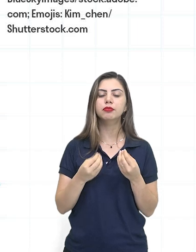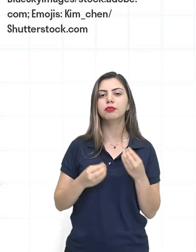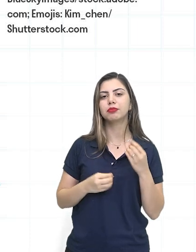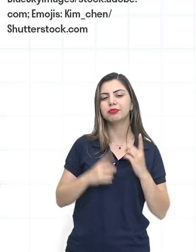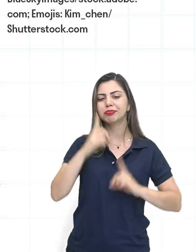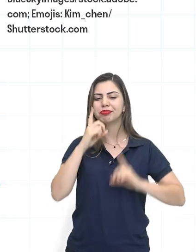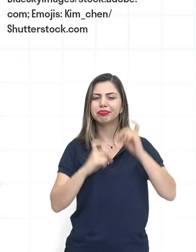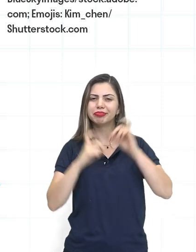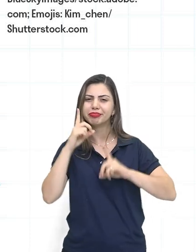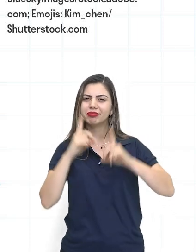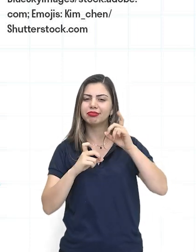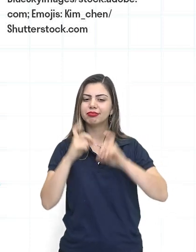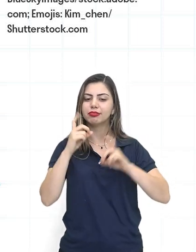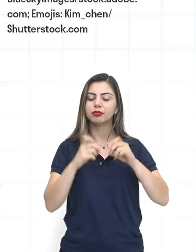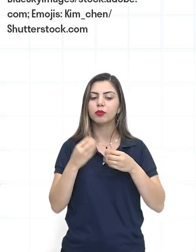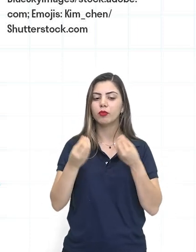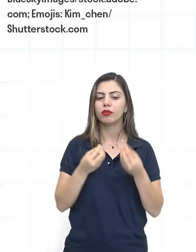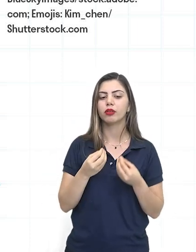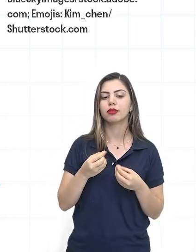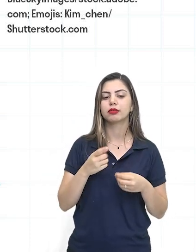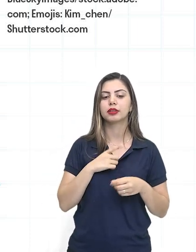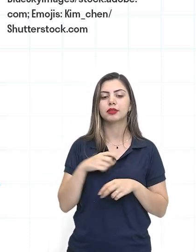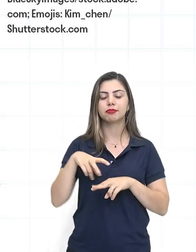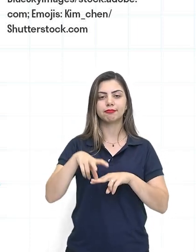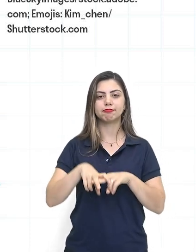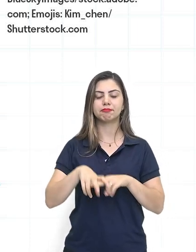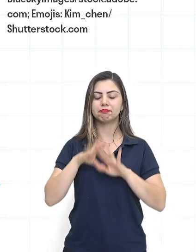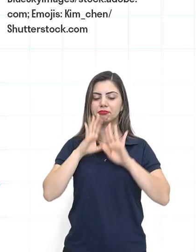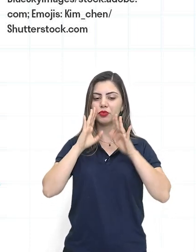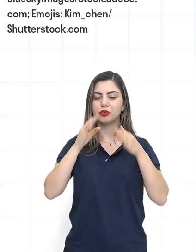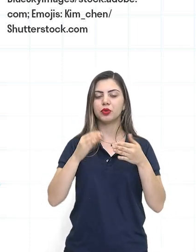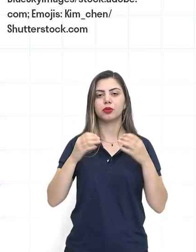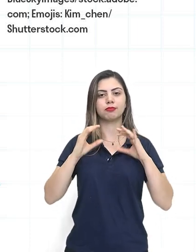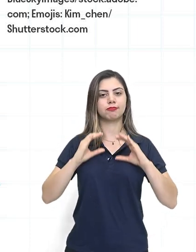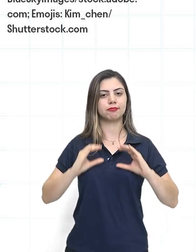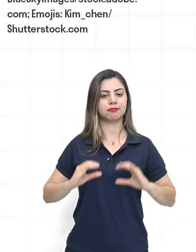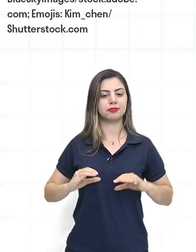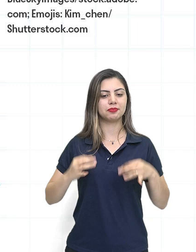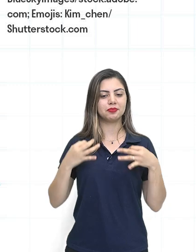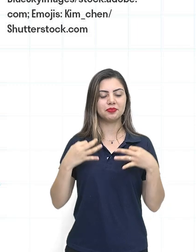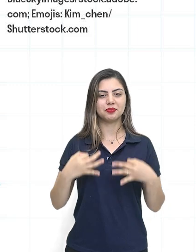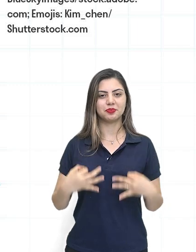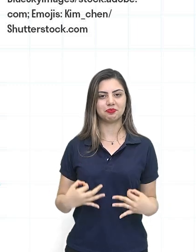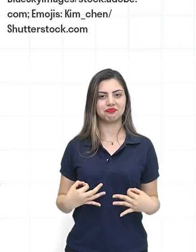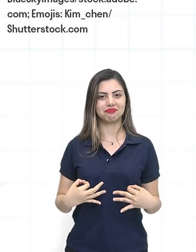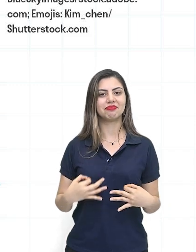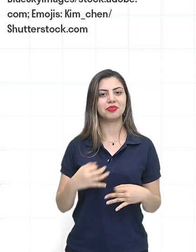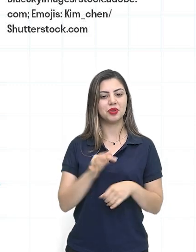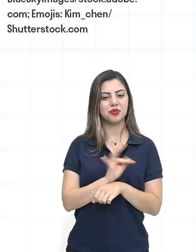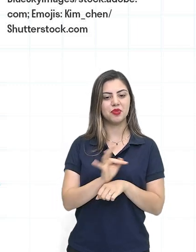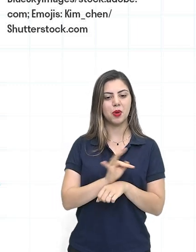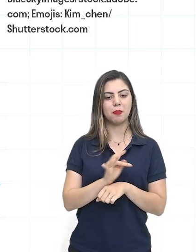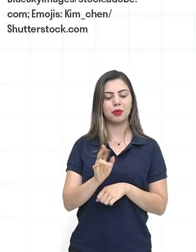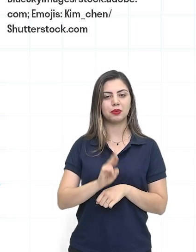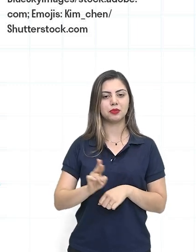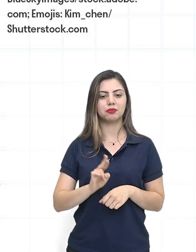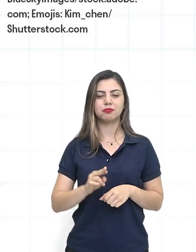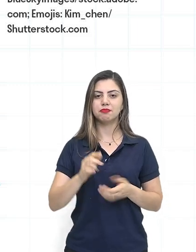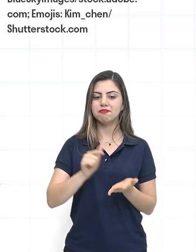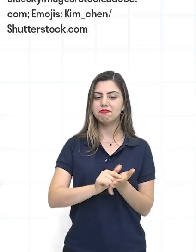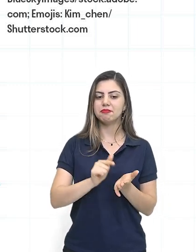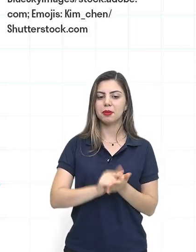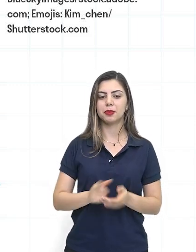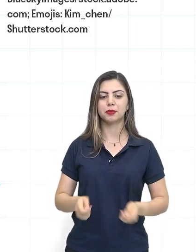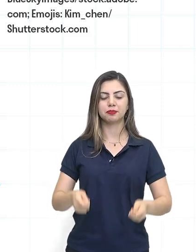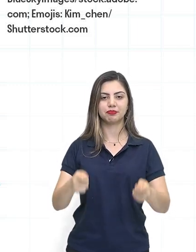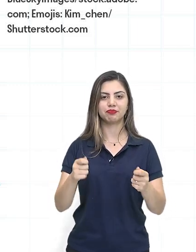elas estão fazendo, né? Uma está bem sentada, ali concentrada, toda formal, utilizando uma folha de papel